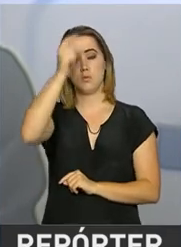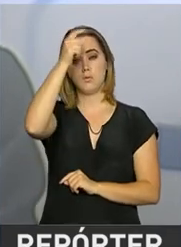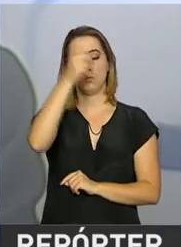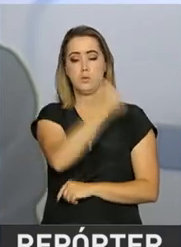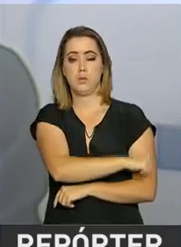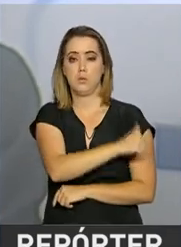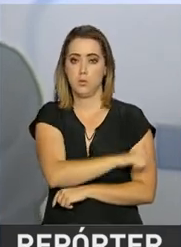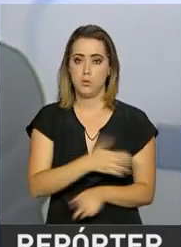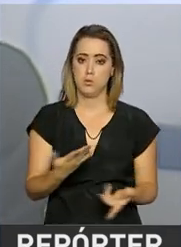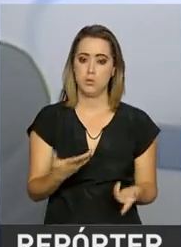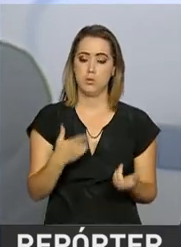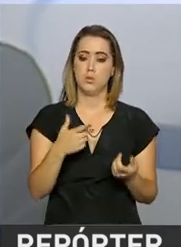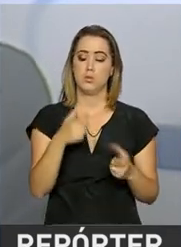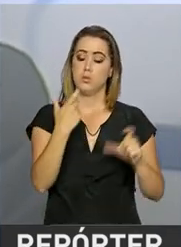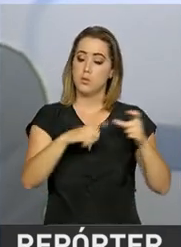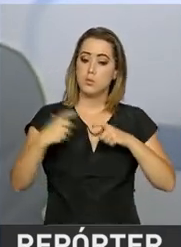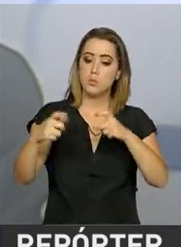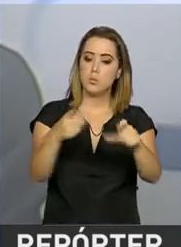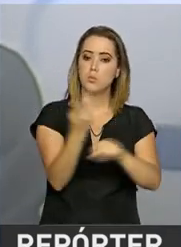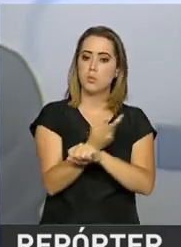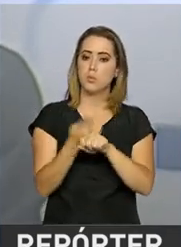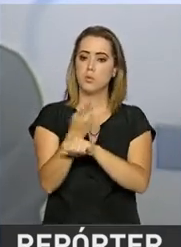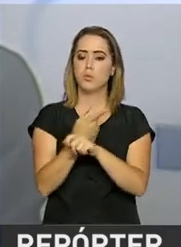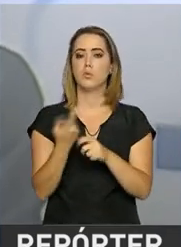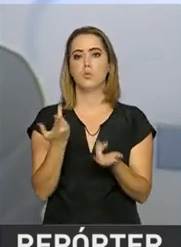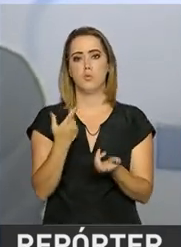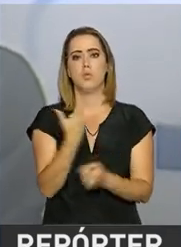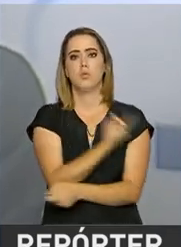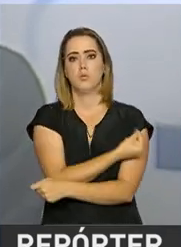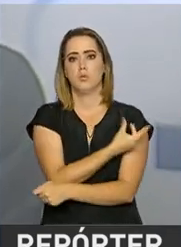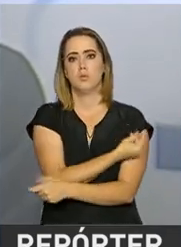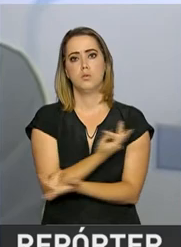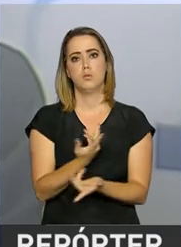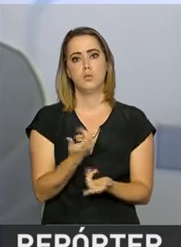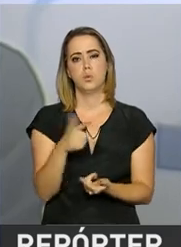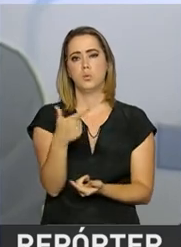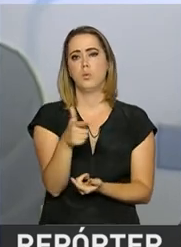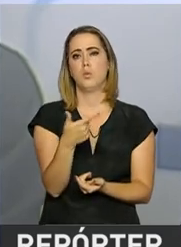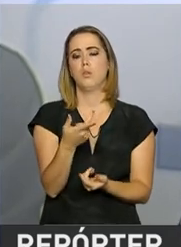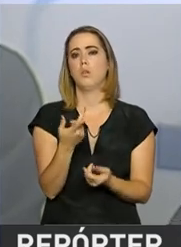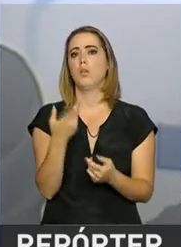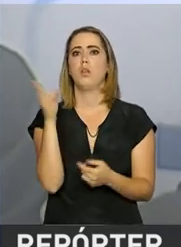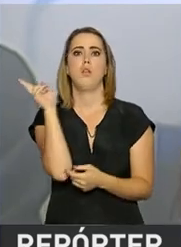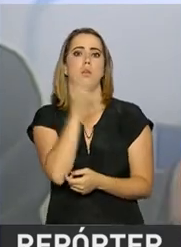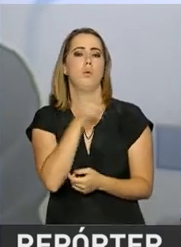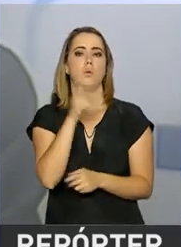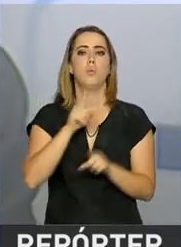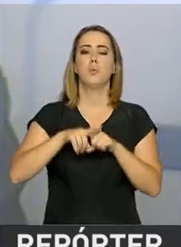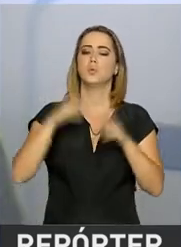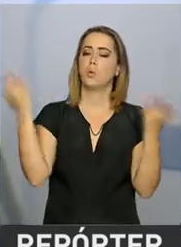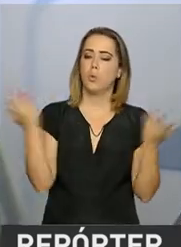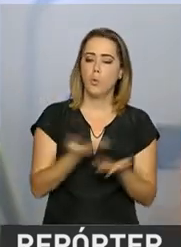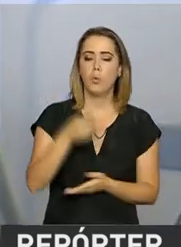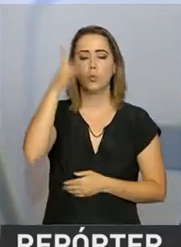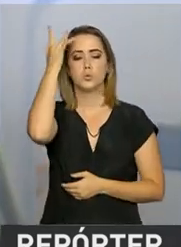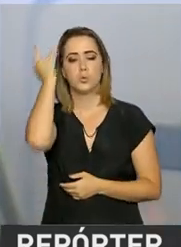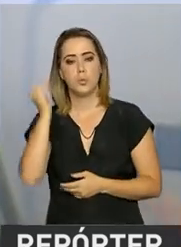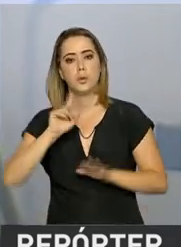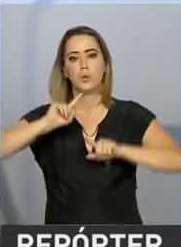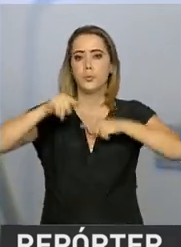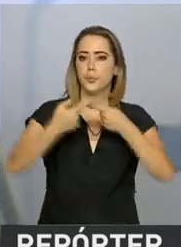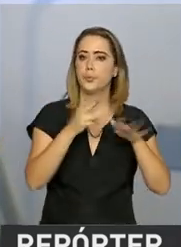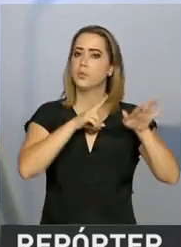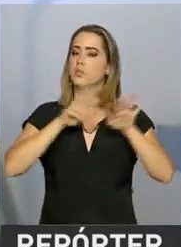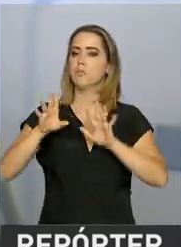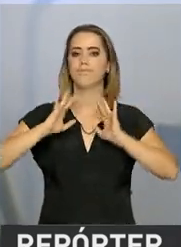onde as pessoas devem procurar o mais rápido possível se vacinar não tem pressa pode ser hoje amanhã semana que vem já